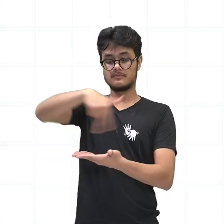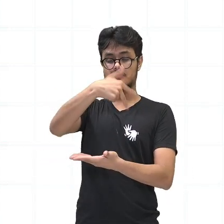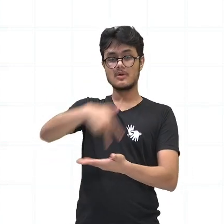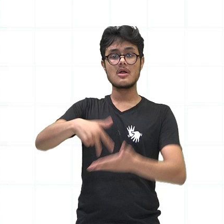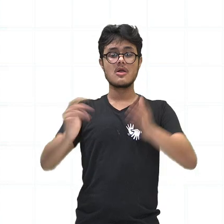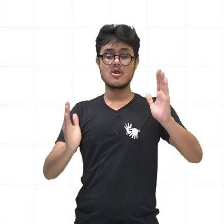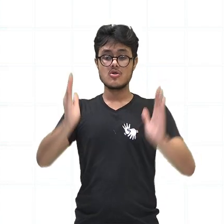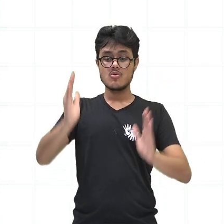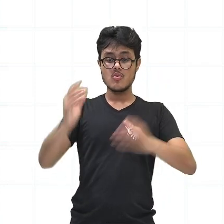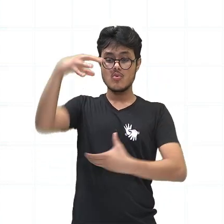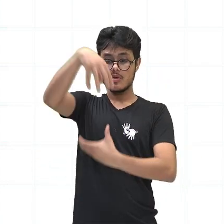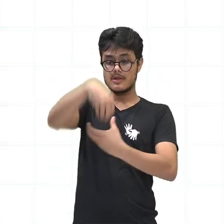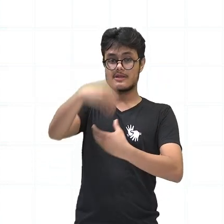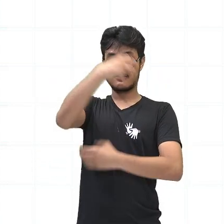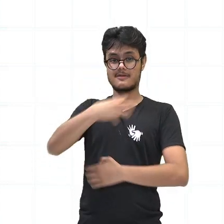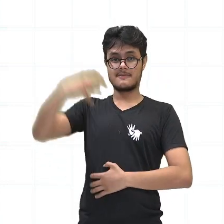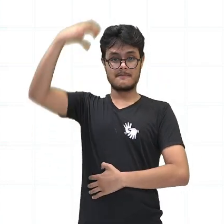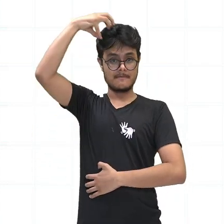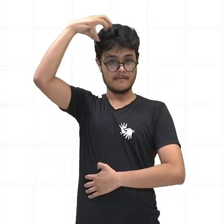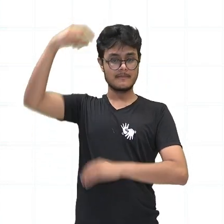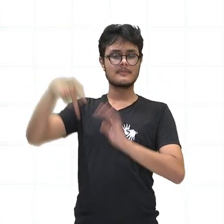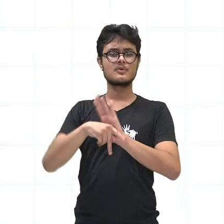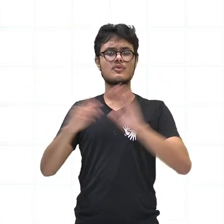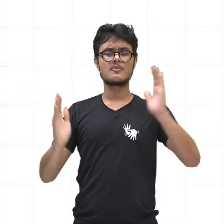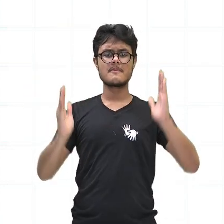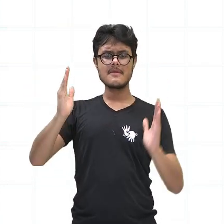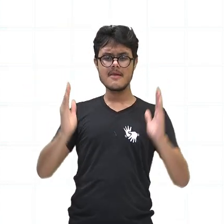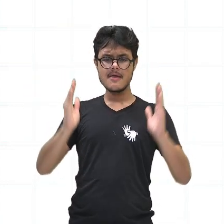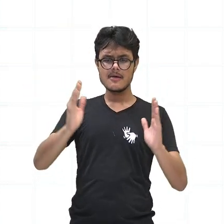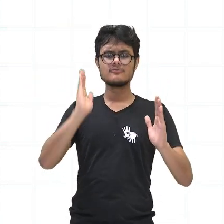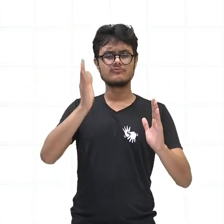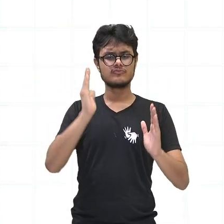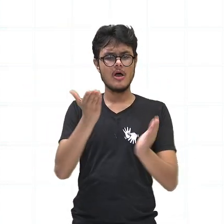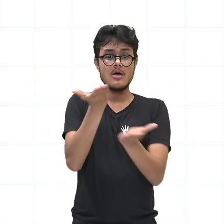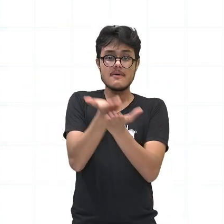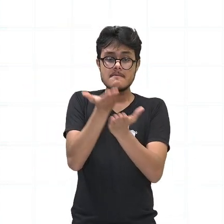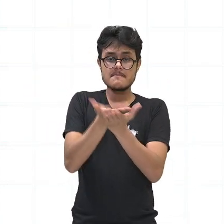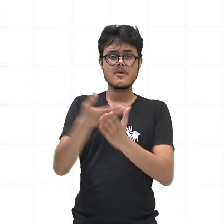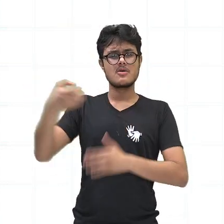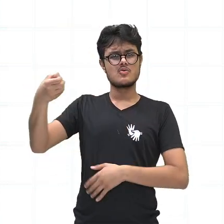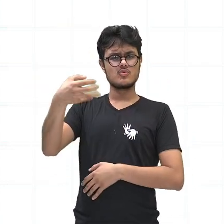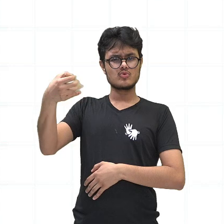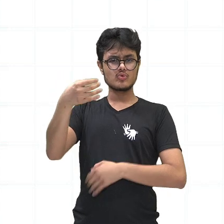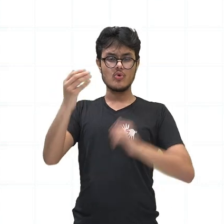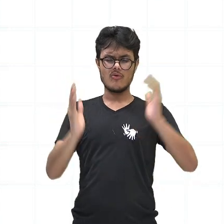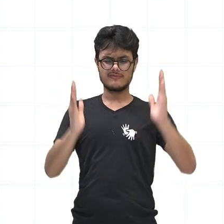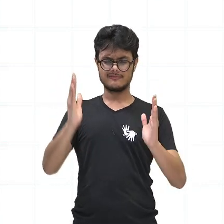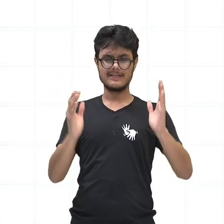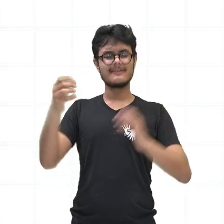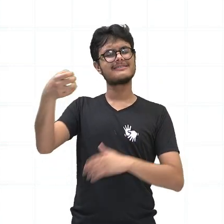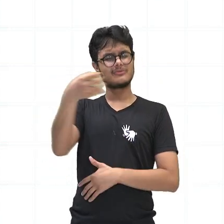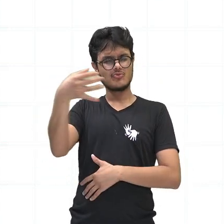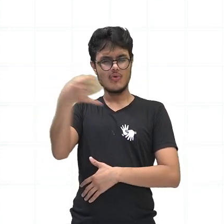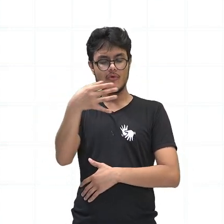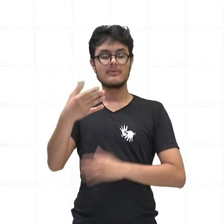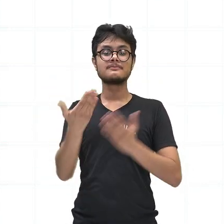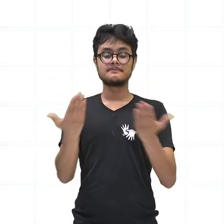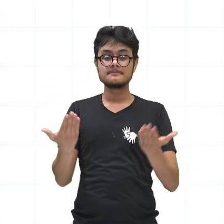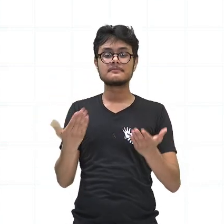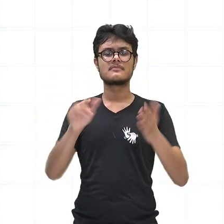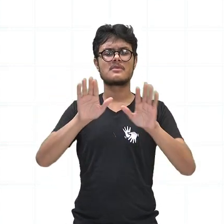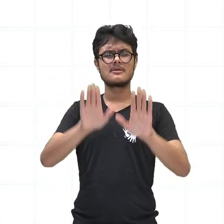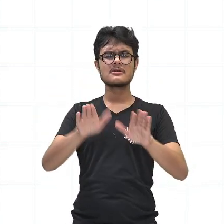reais europeias durante o Renascimento, aquilo que nós já falamos lá há pouquinho, né? E se desenvolveu posteriormente